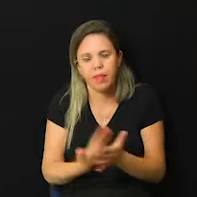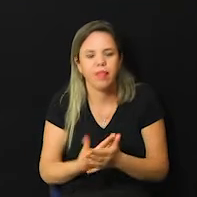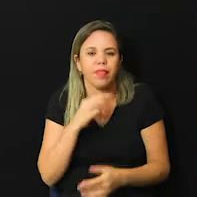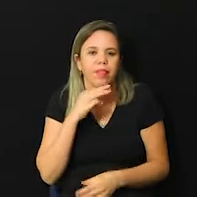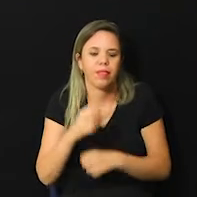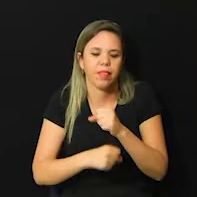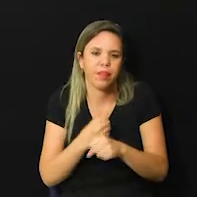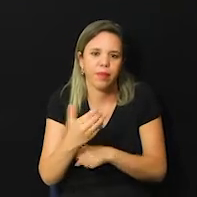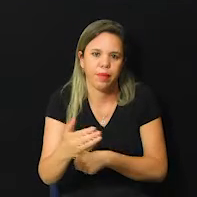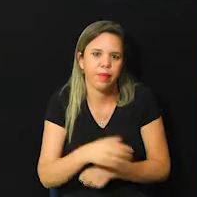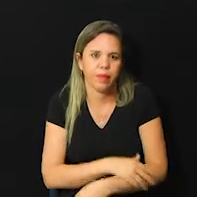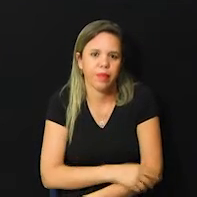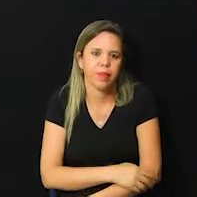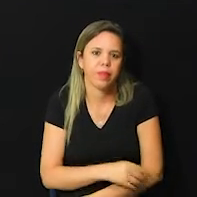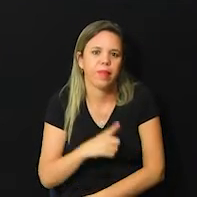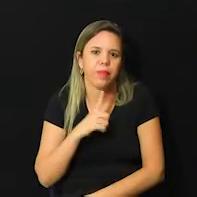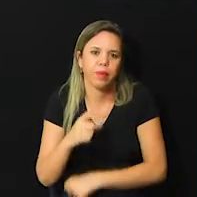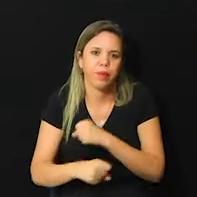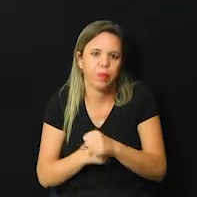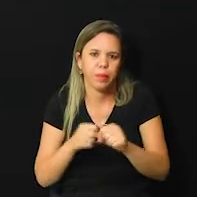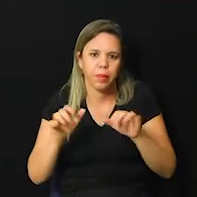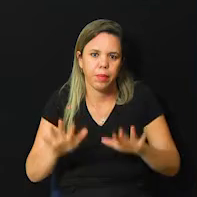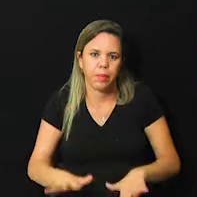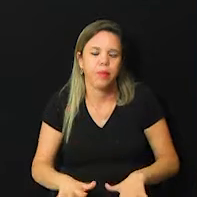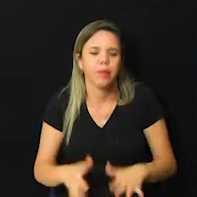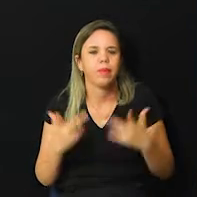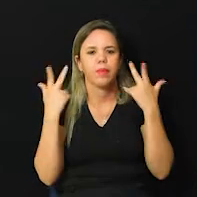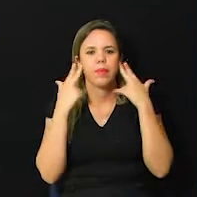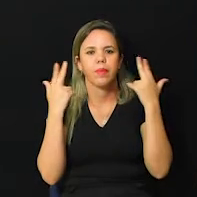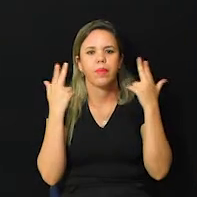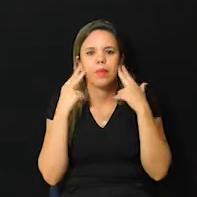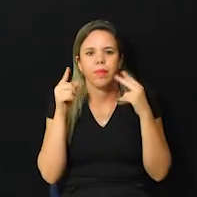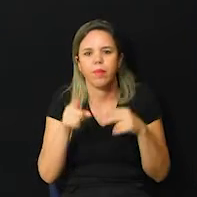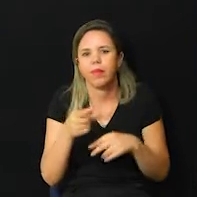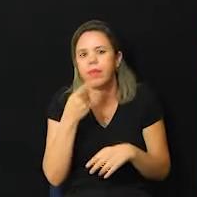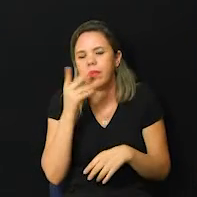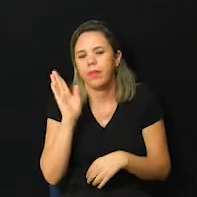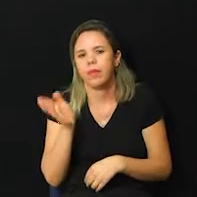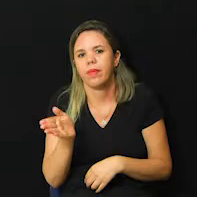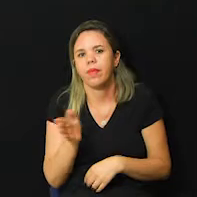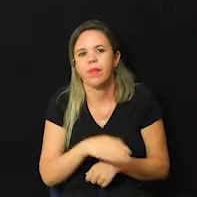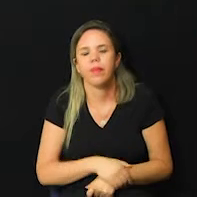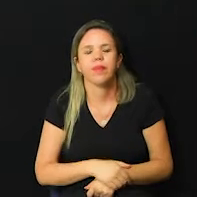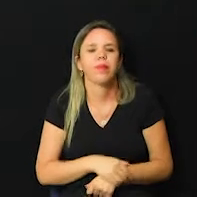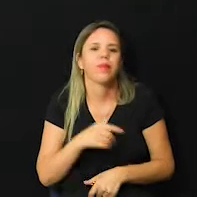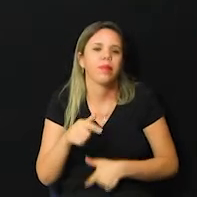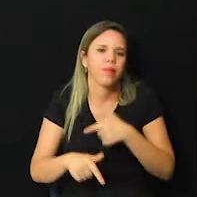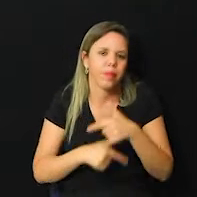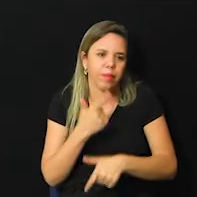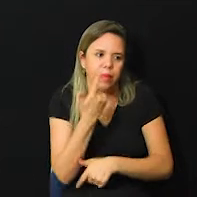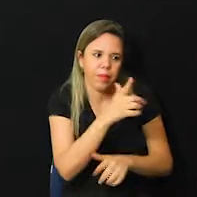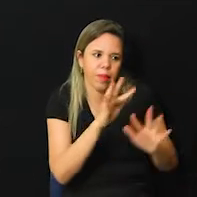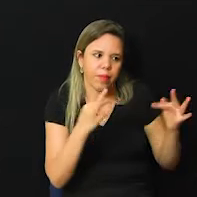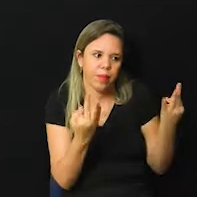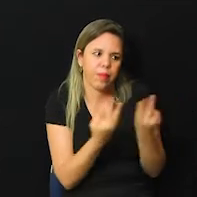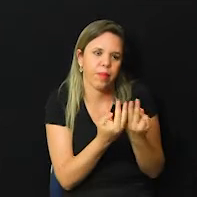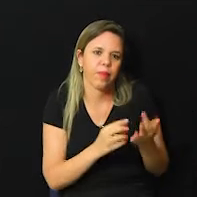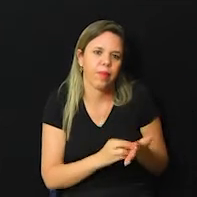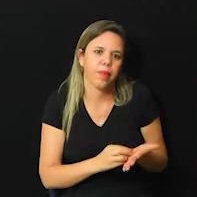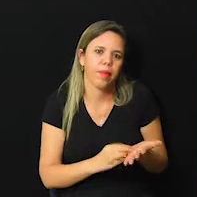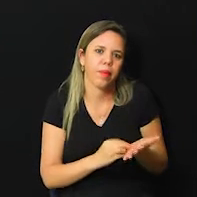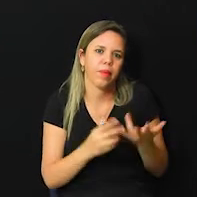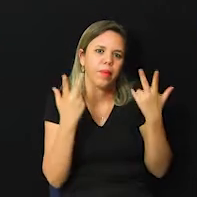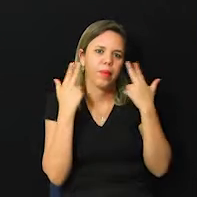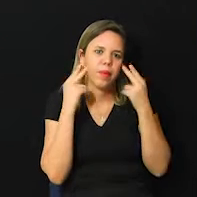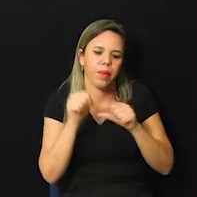posso ficar Até março do ano que vem eu tenho mais um ano aqui então é comum você falou que já trabalhou com outra família